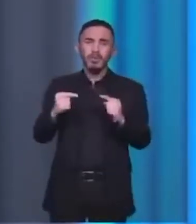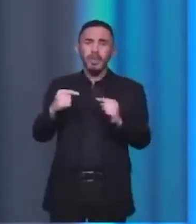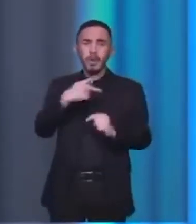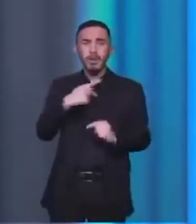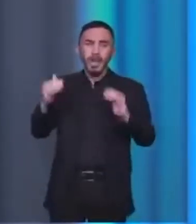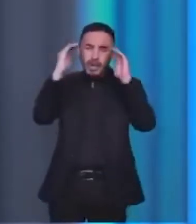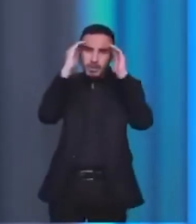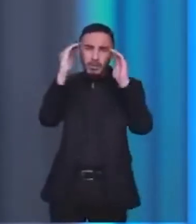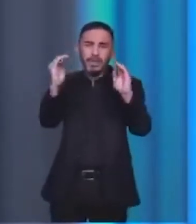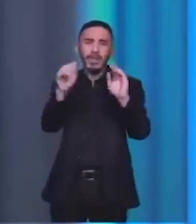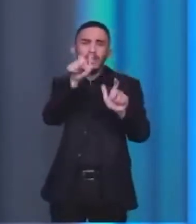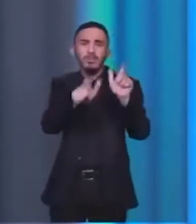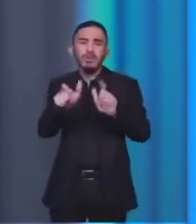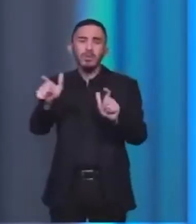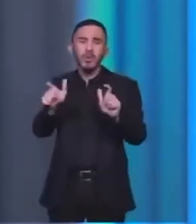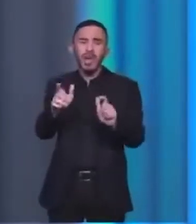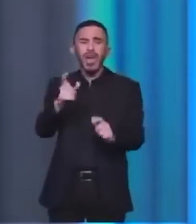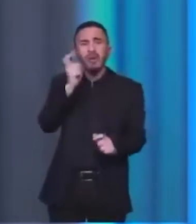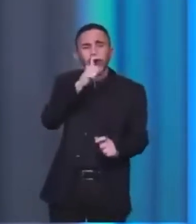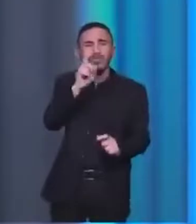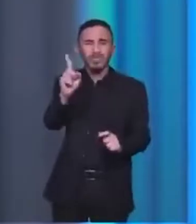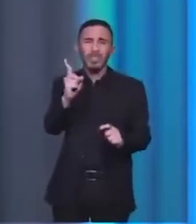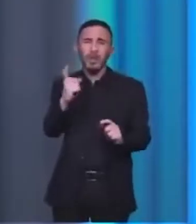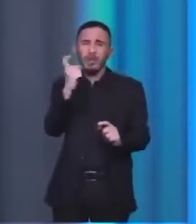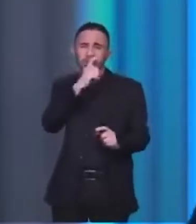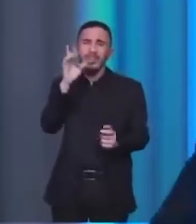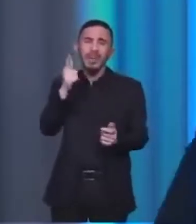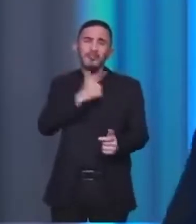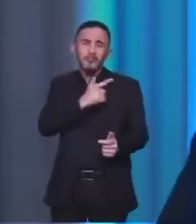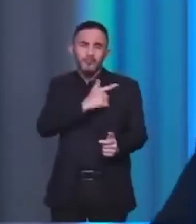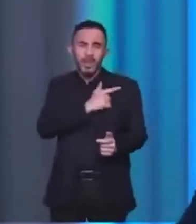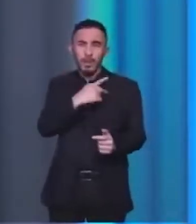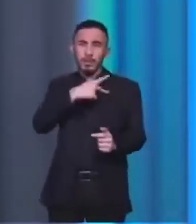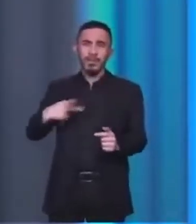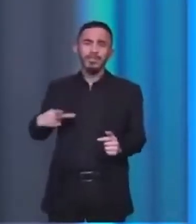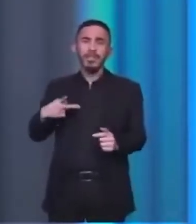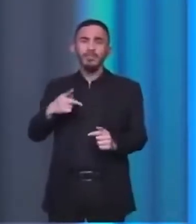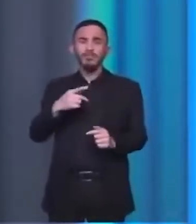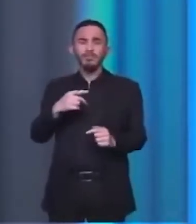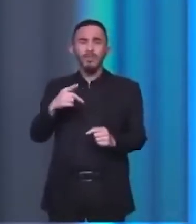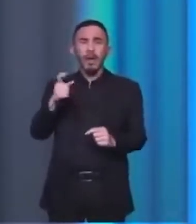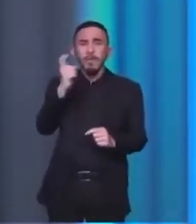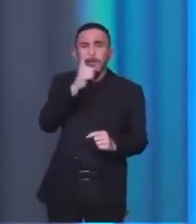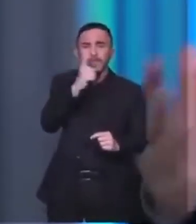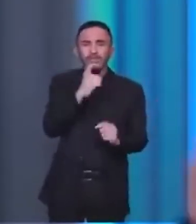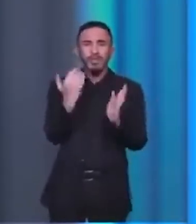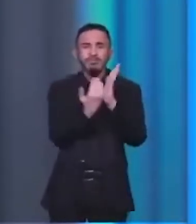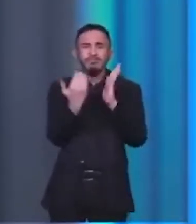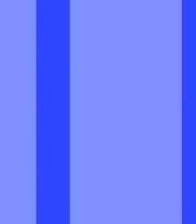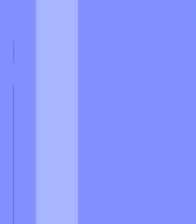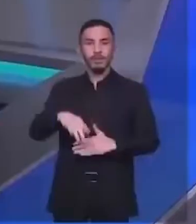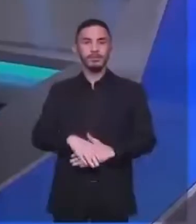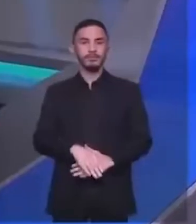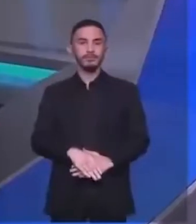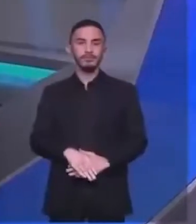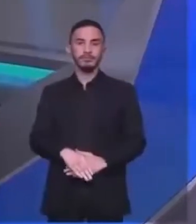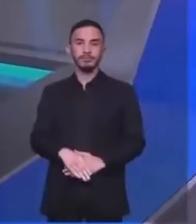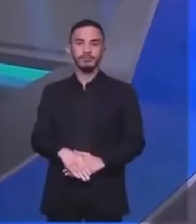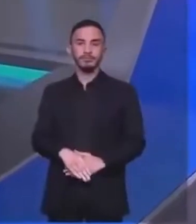respeita quem está assistindo. Não minta. Não minta que é feio um presidente da República mentir com semente toda hora,